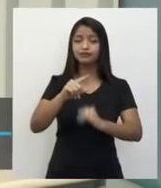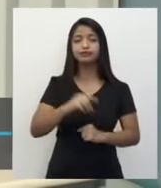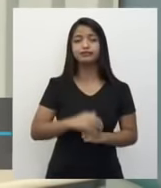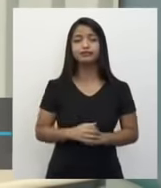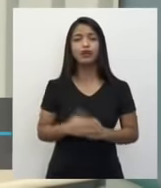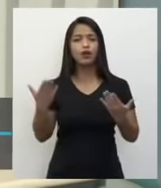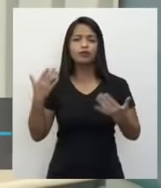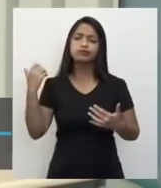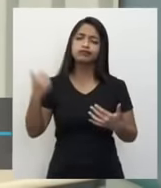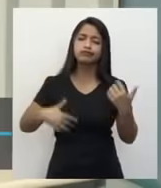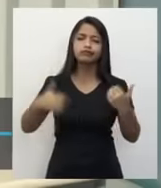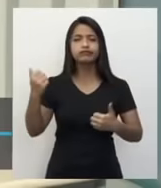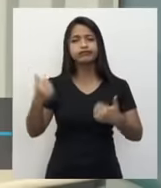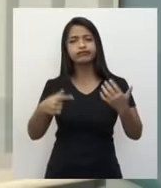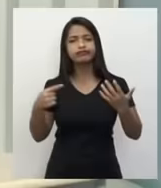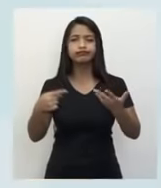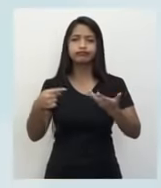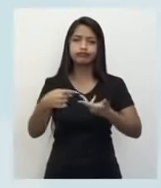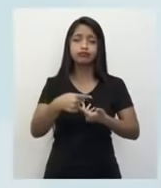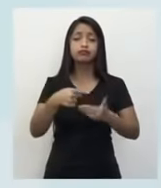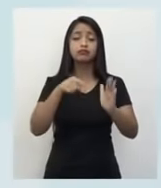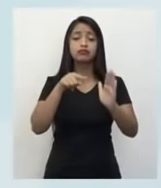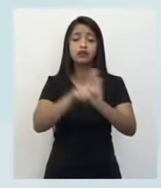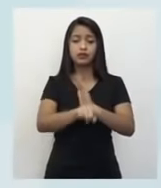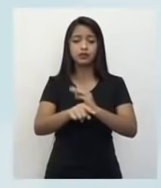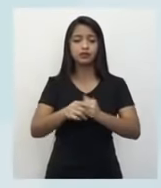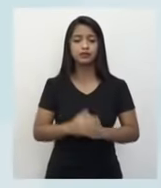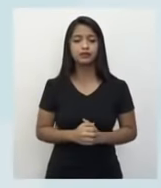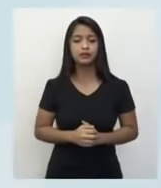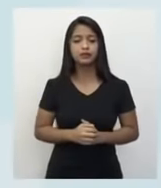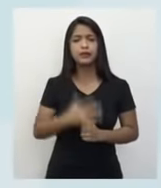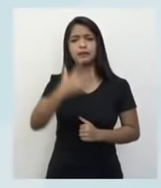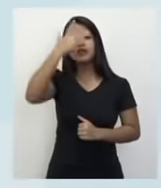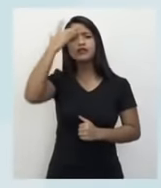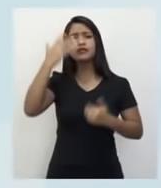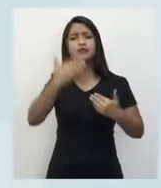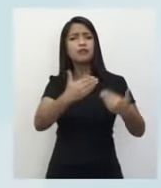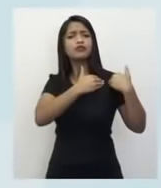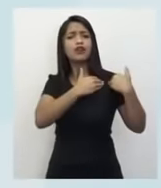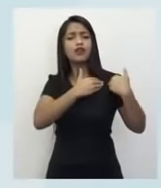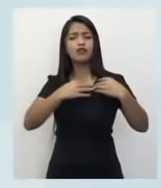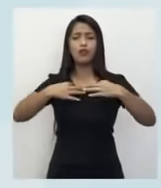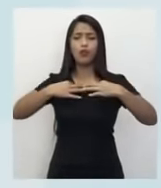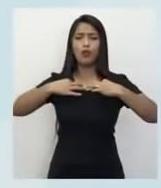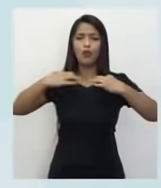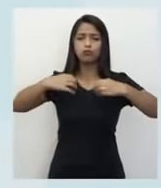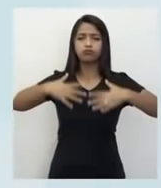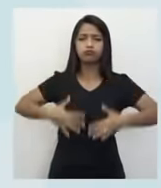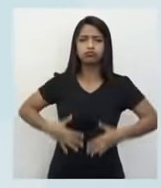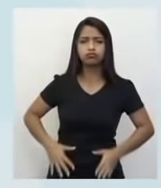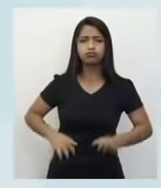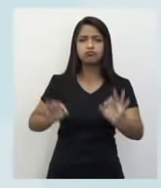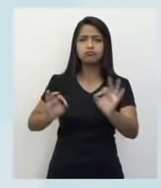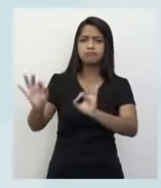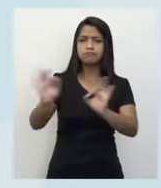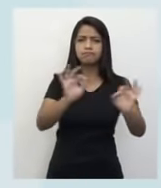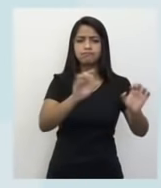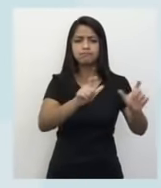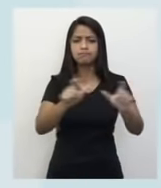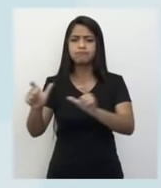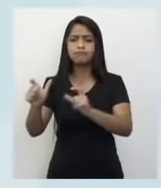que a gente teve, eu quero saber quem define como serão feitos os figurinos e adereços para o teatro, ou para